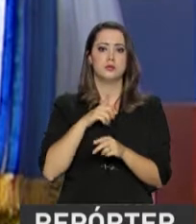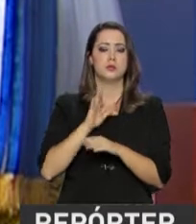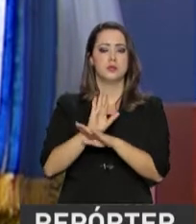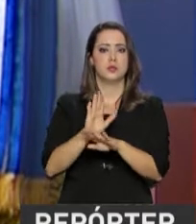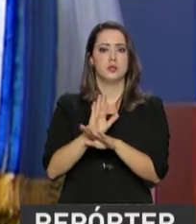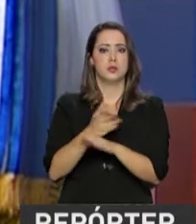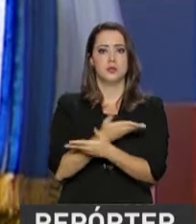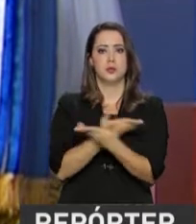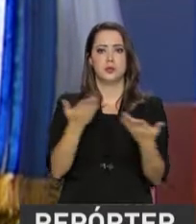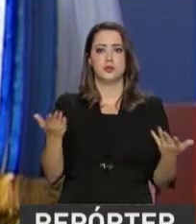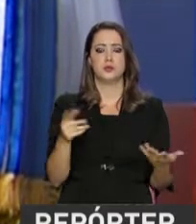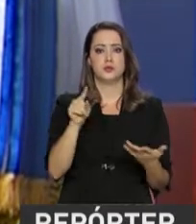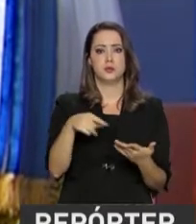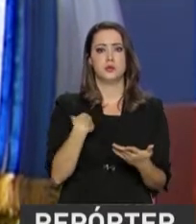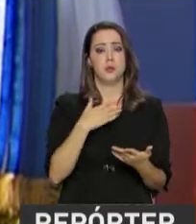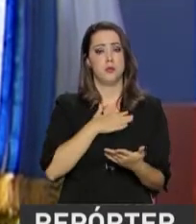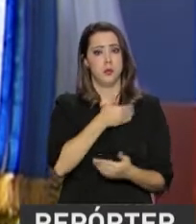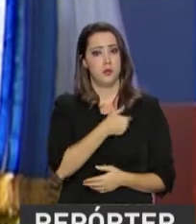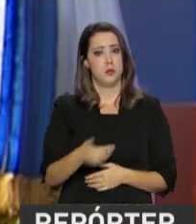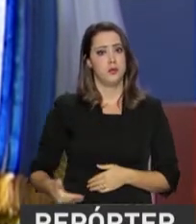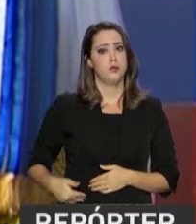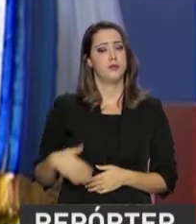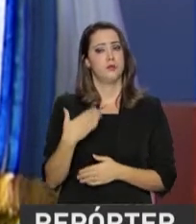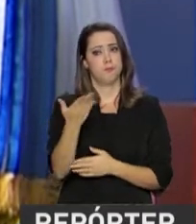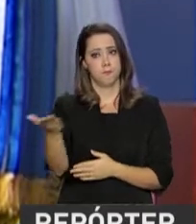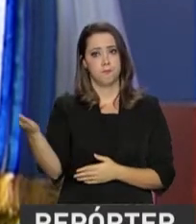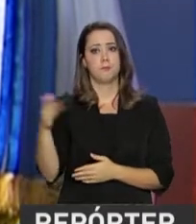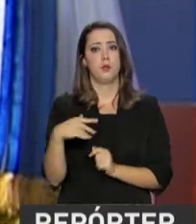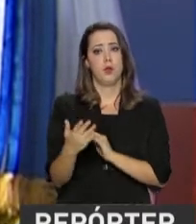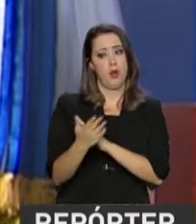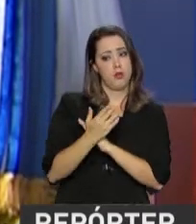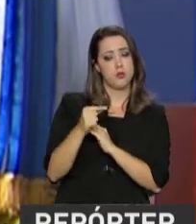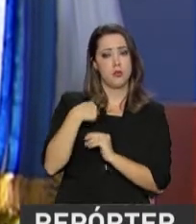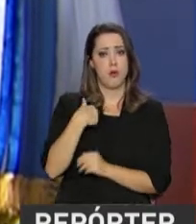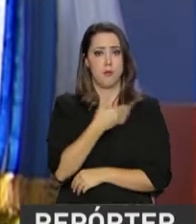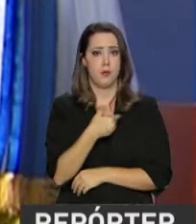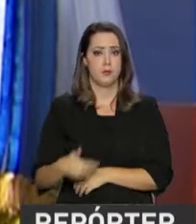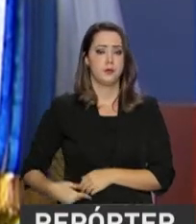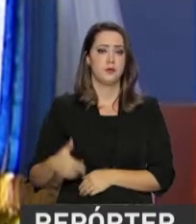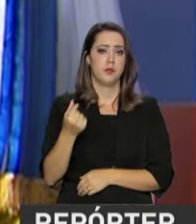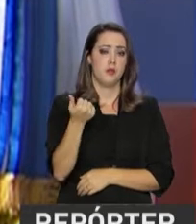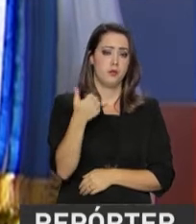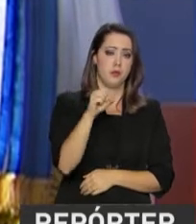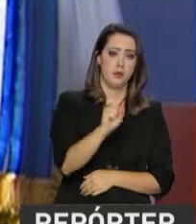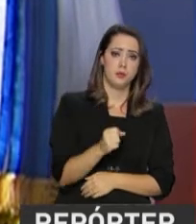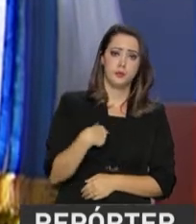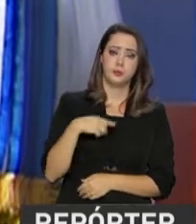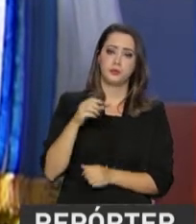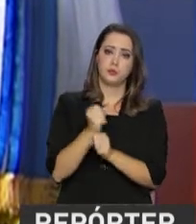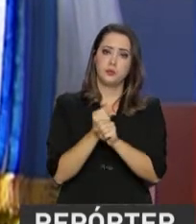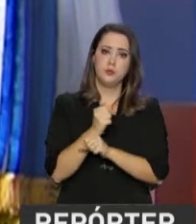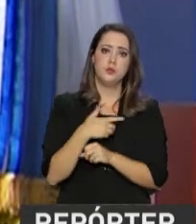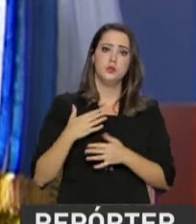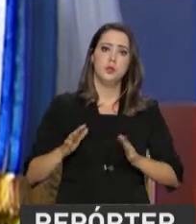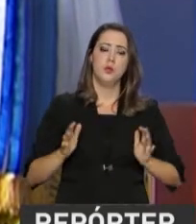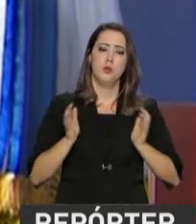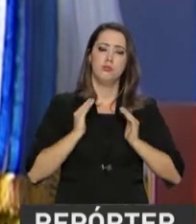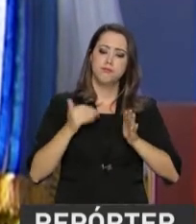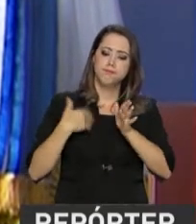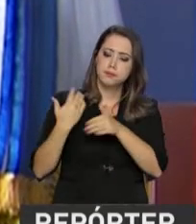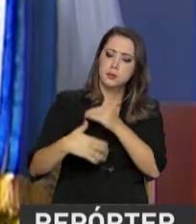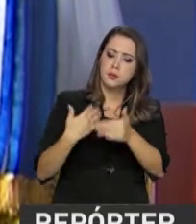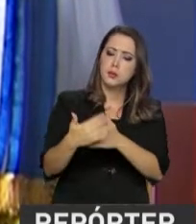com todos os senhores o meu ver contará com todos os senhores e senhoras para que 2018 seja um ano de prosperidade e